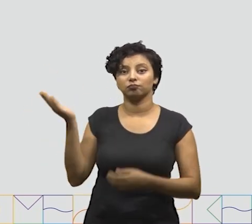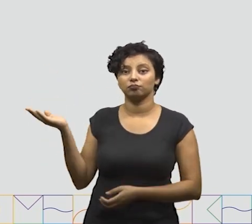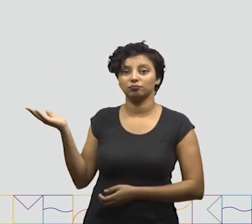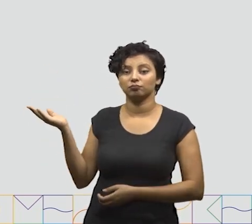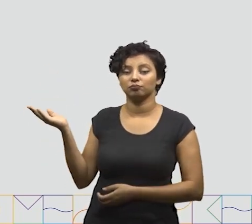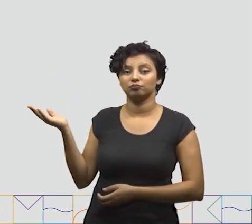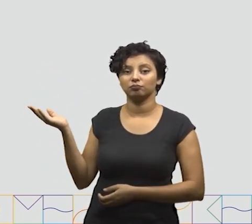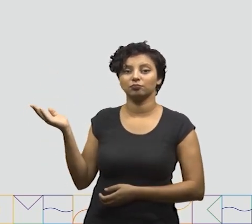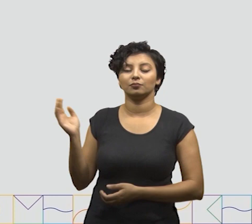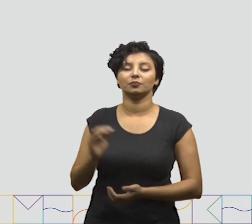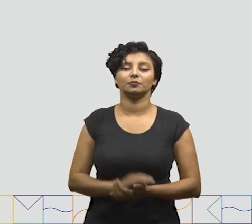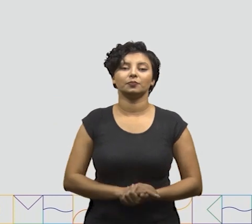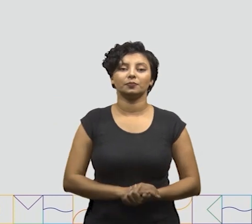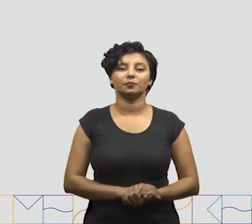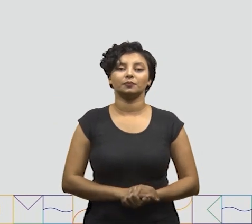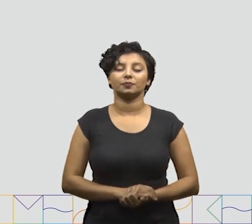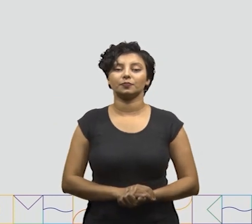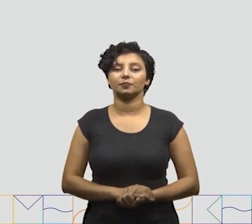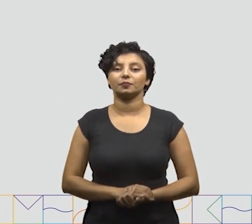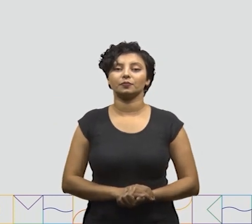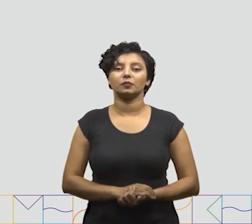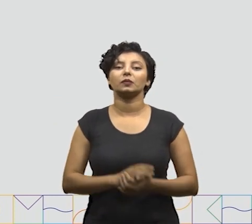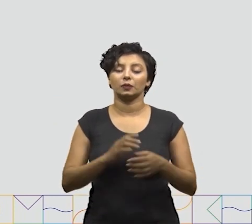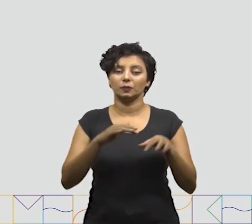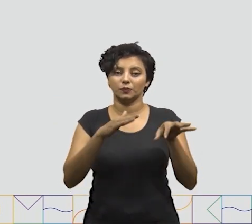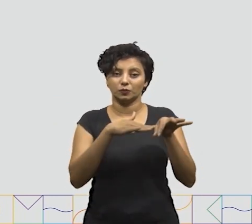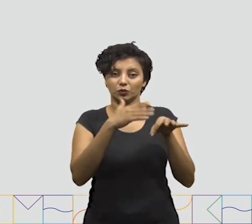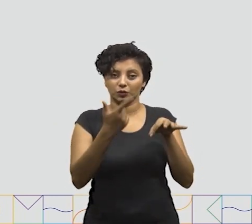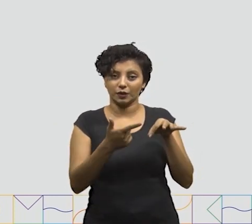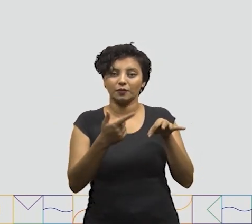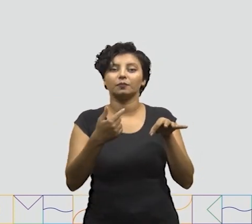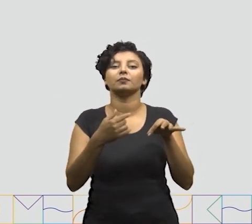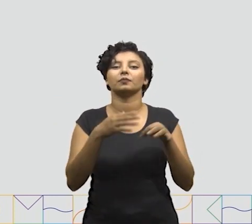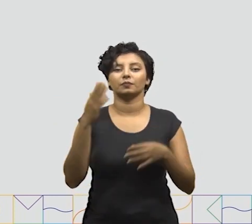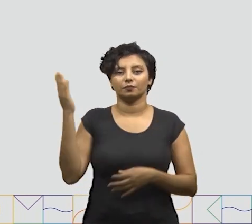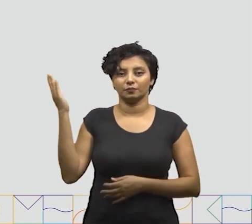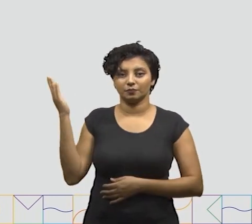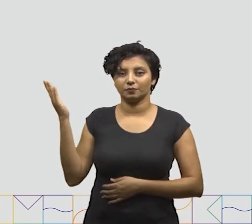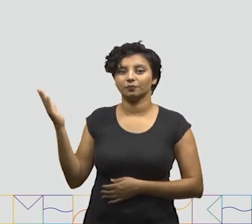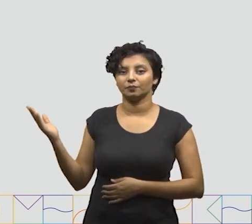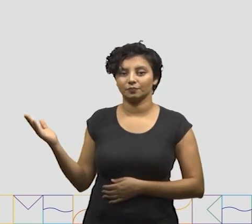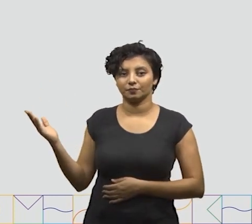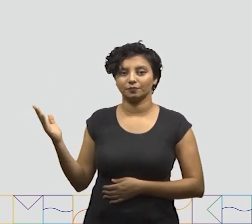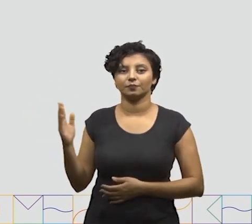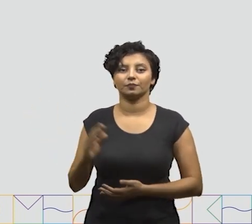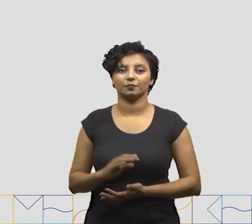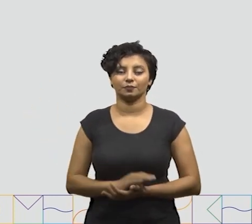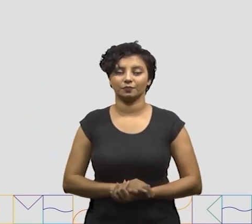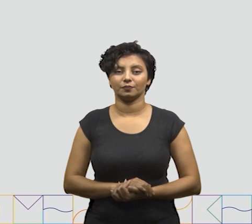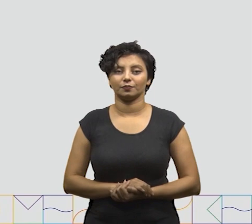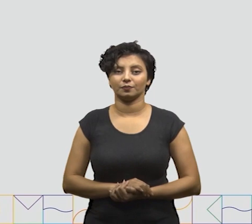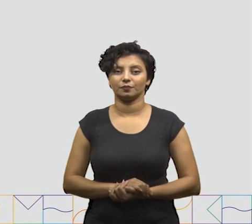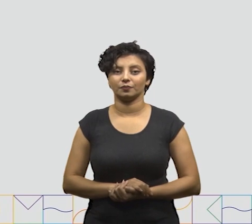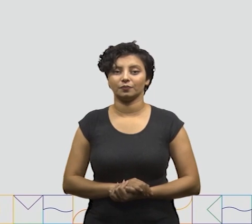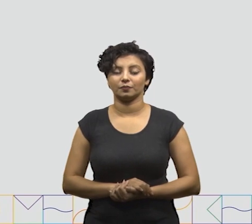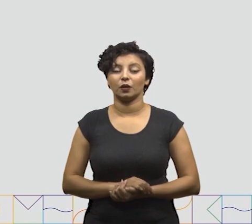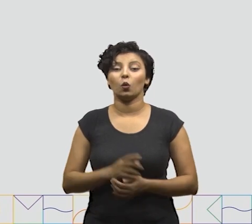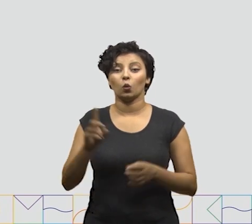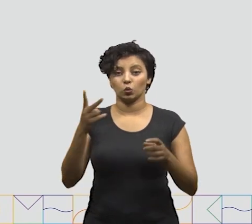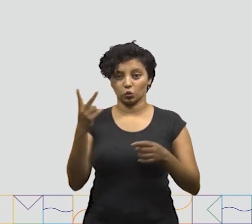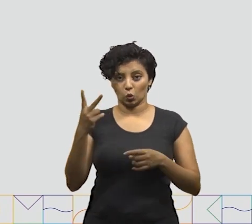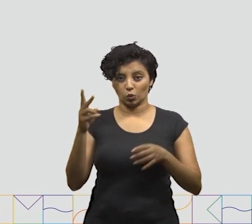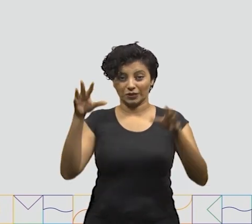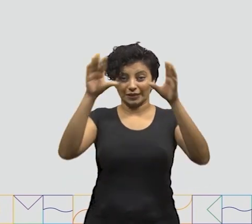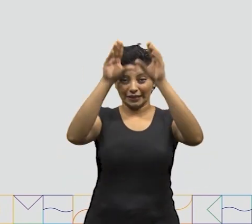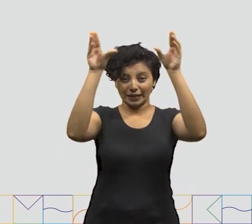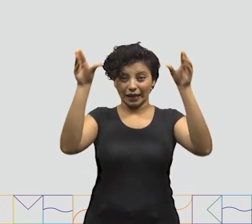canal vaginal e da uretra também, além de estruturas como períneo e prepúcio. Os grandes